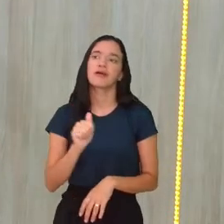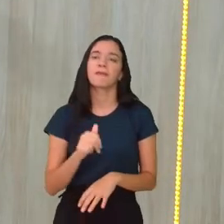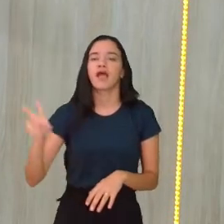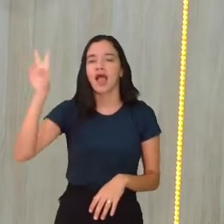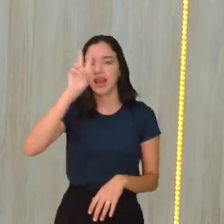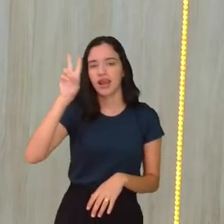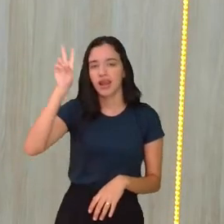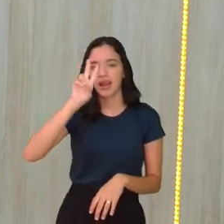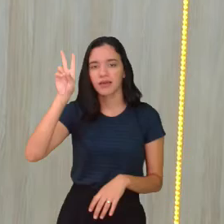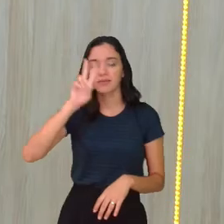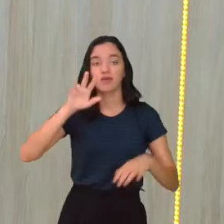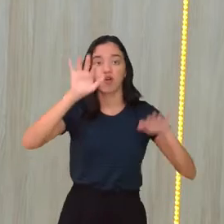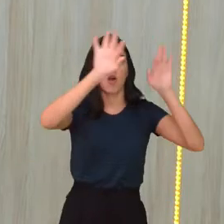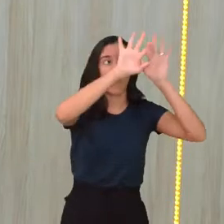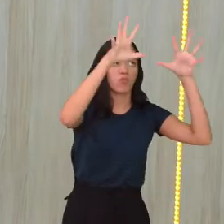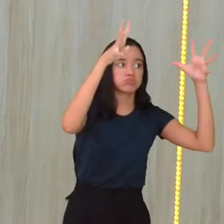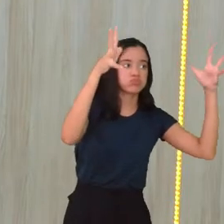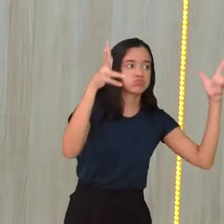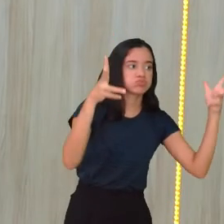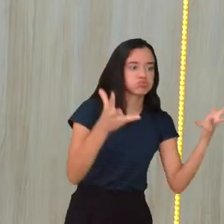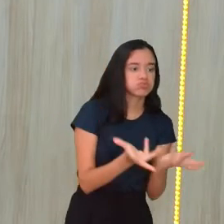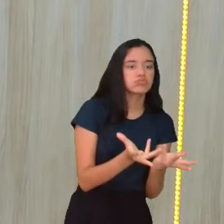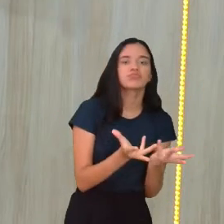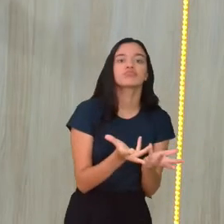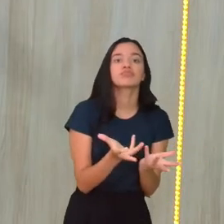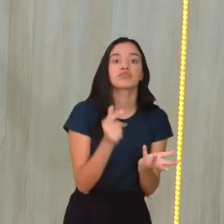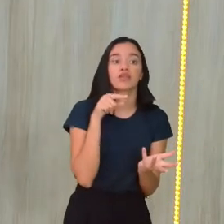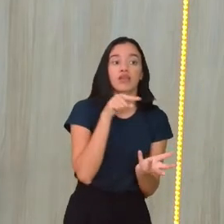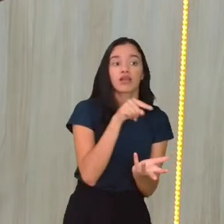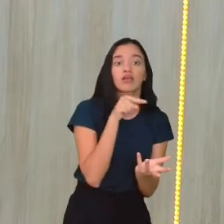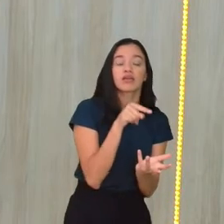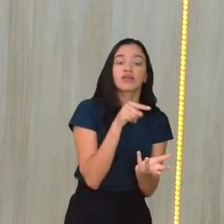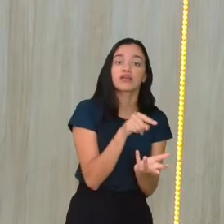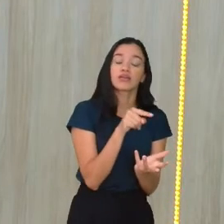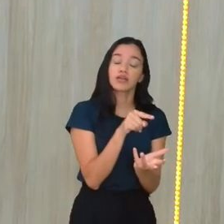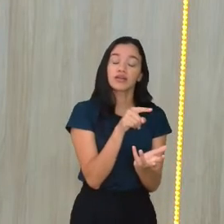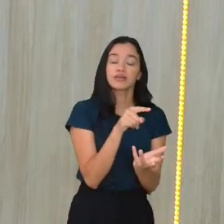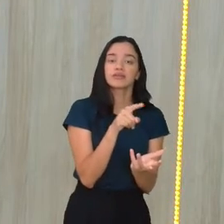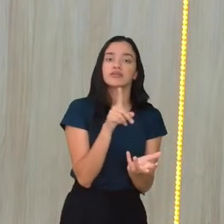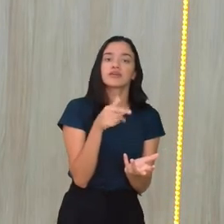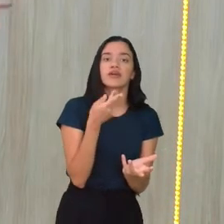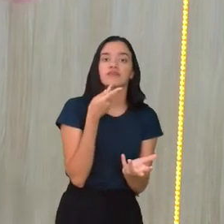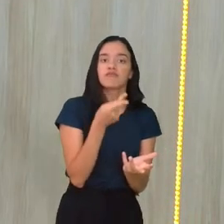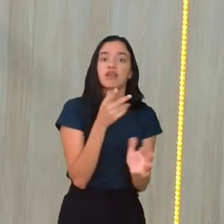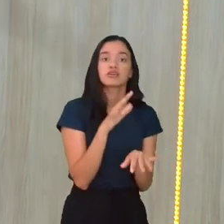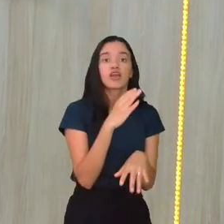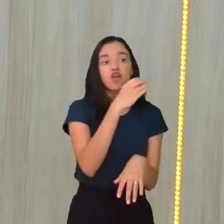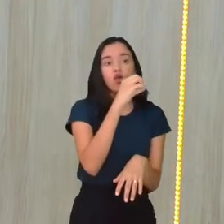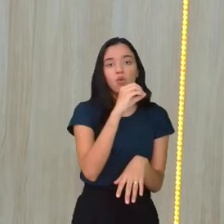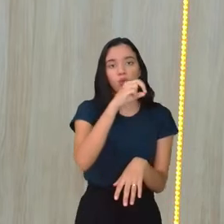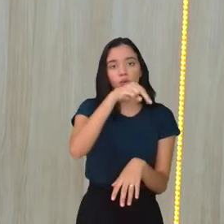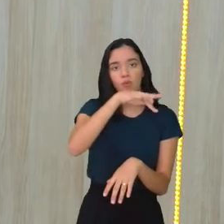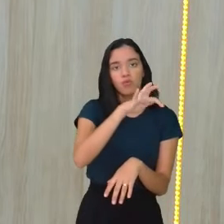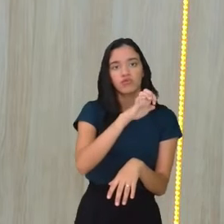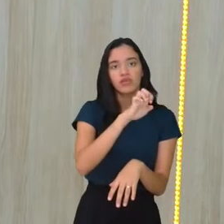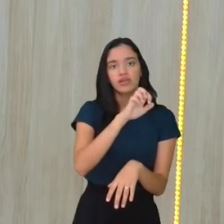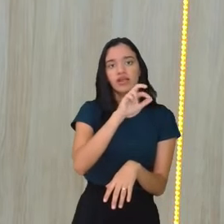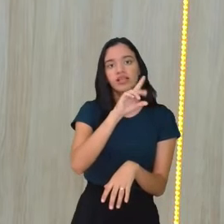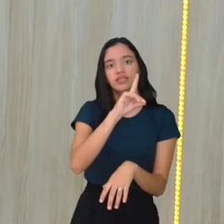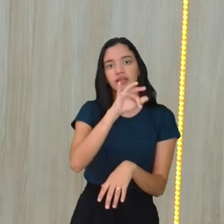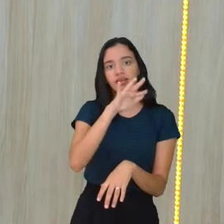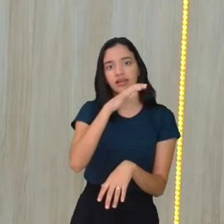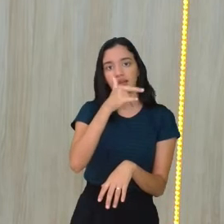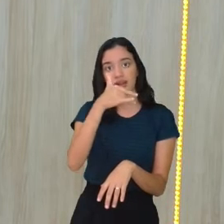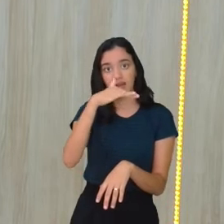lembra, uma bola grande lá, eu vou e digo que são as confederações, né? A bola